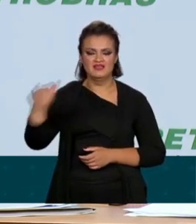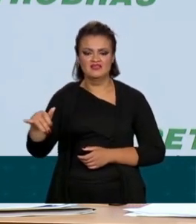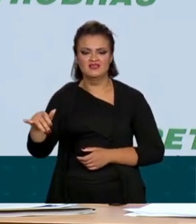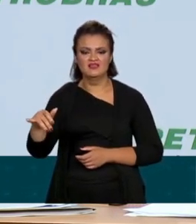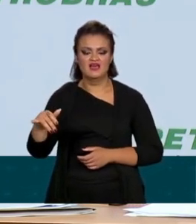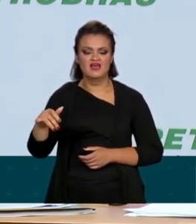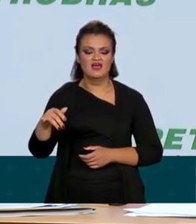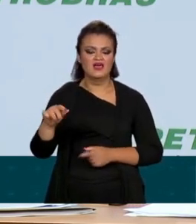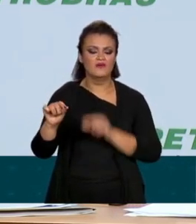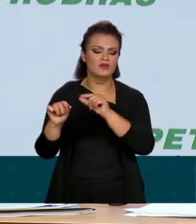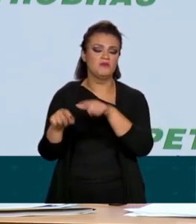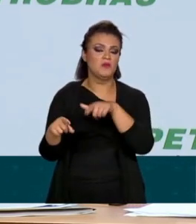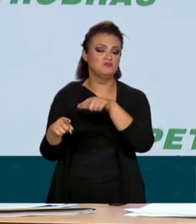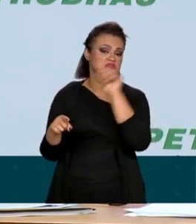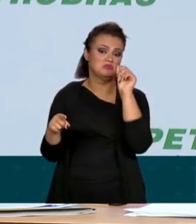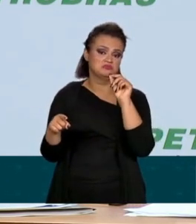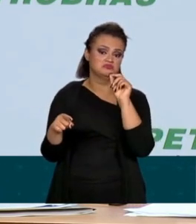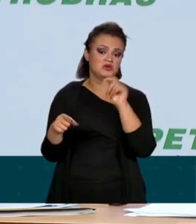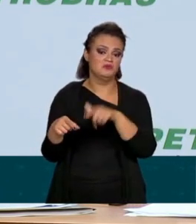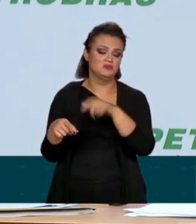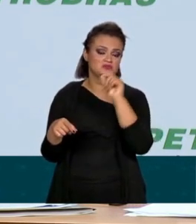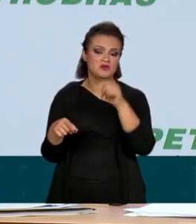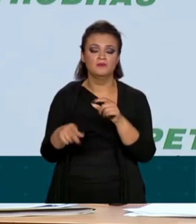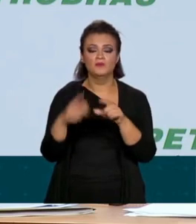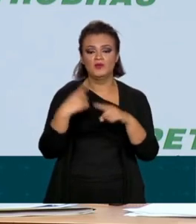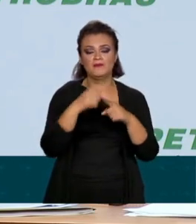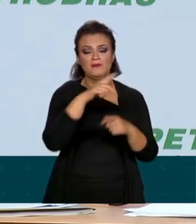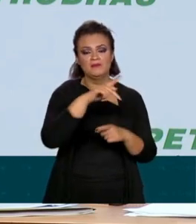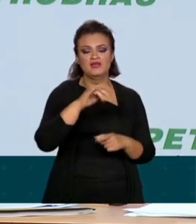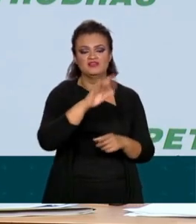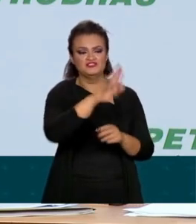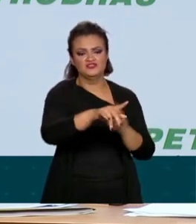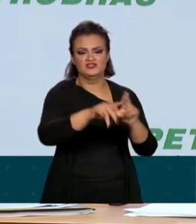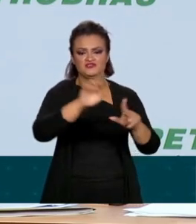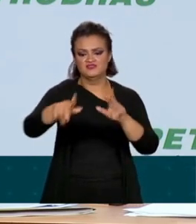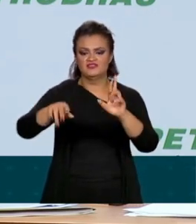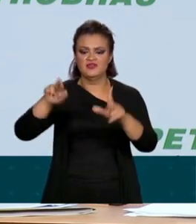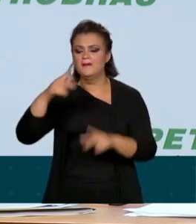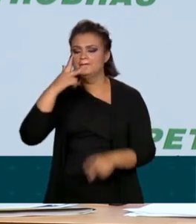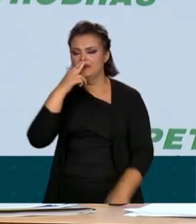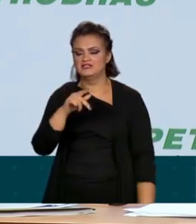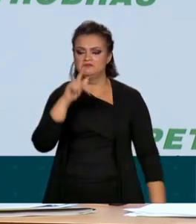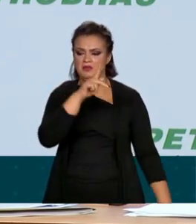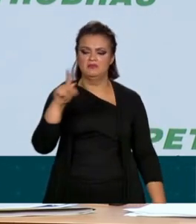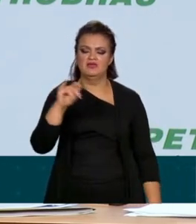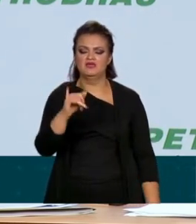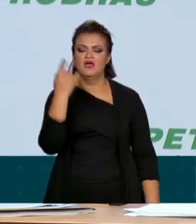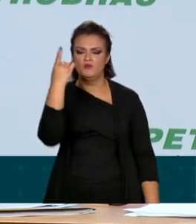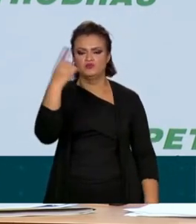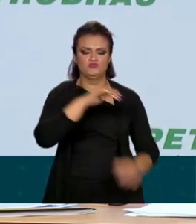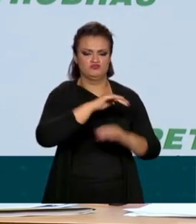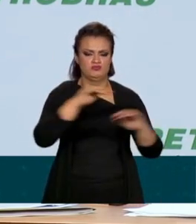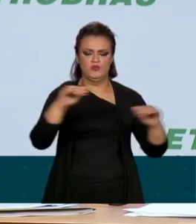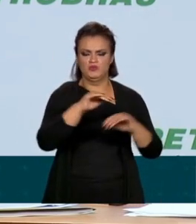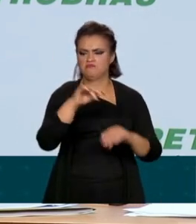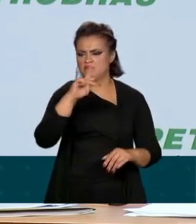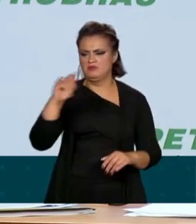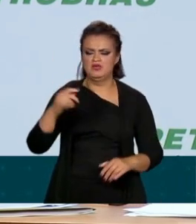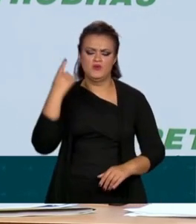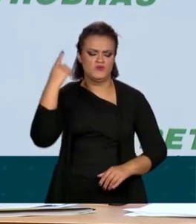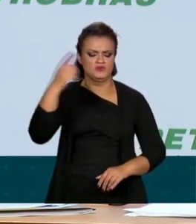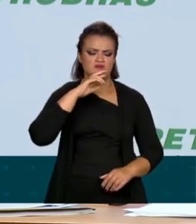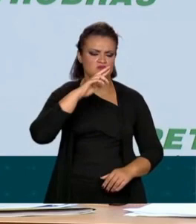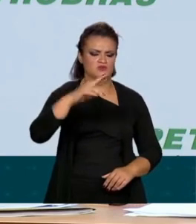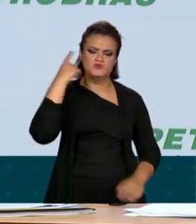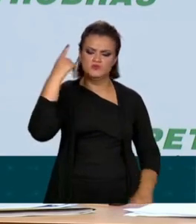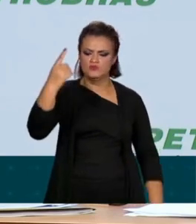abstração. O PPI mesmo, ele difere. Quando fala em PPI, parece que virou um dogma esse negócio. Criaram esse nome e isso parece que